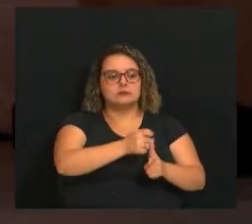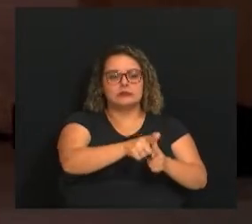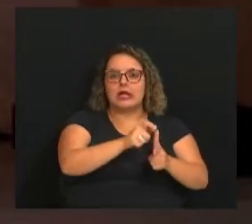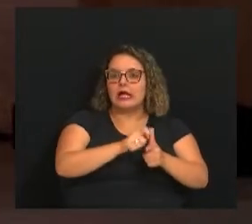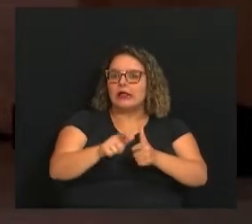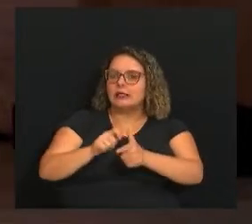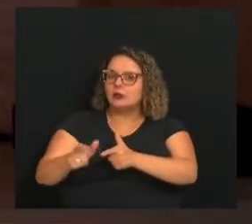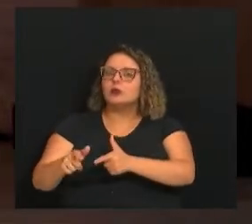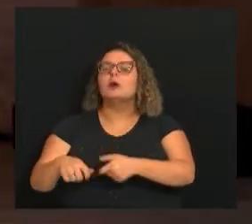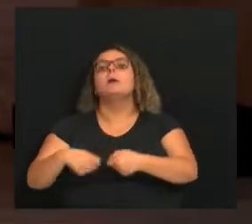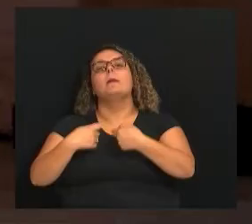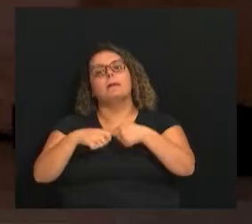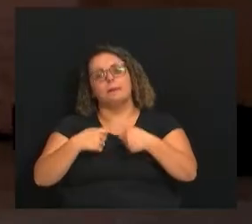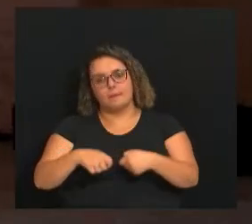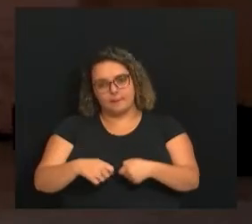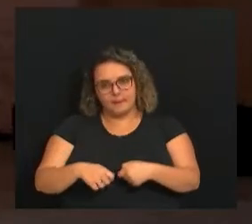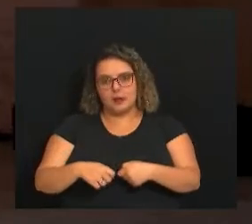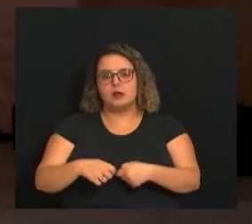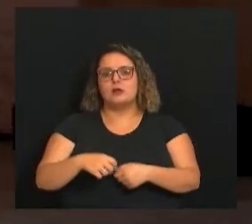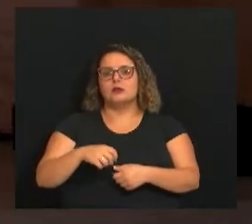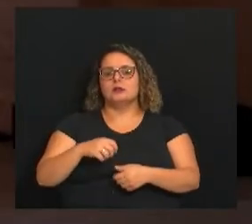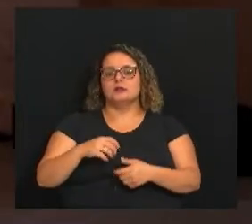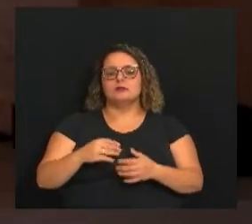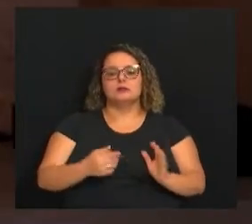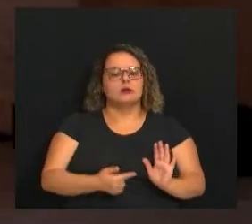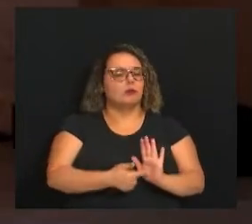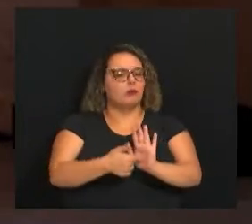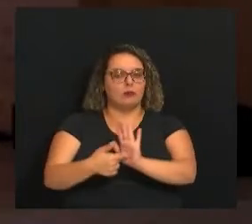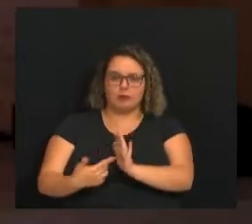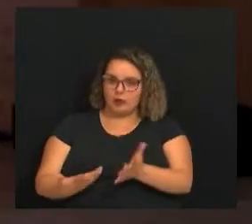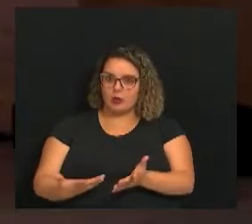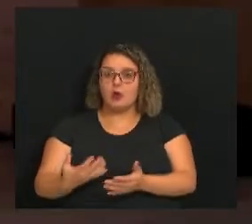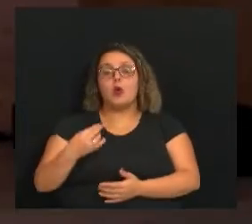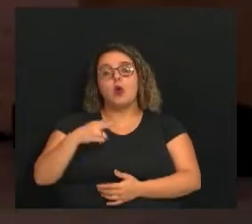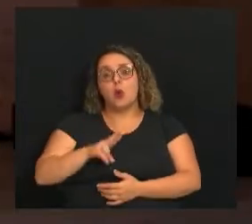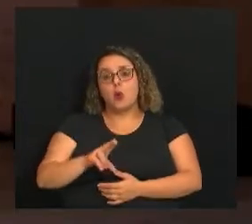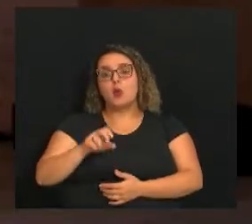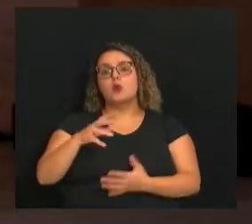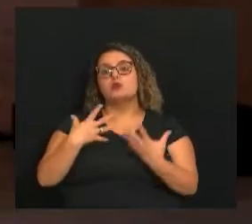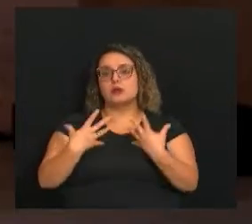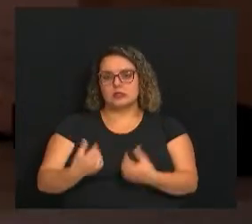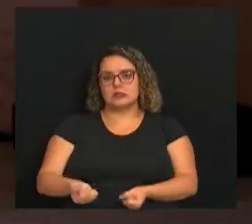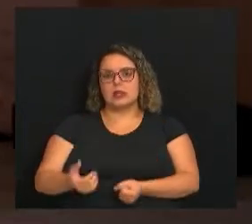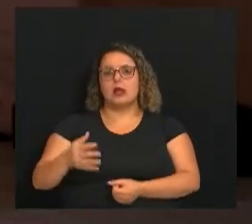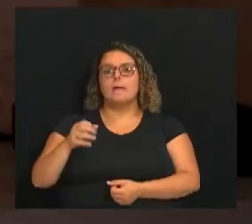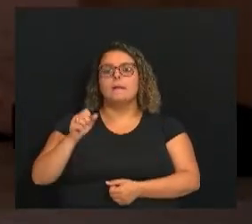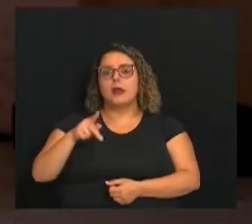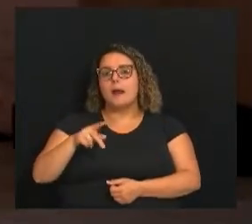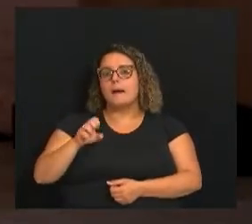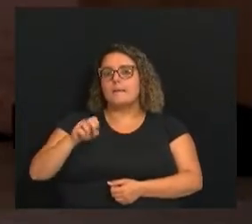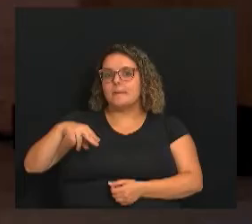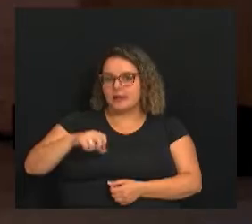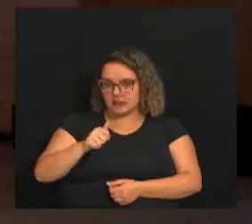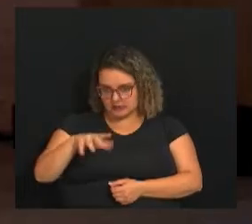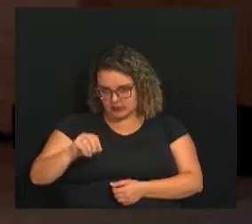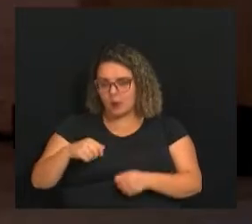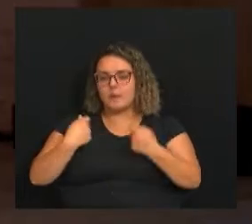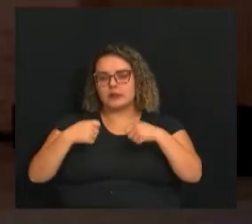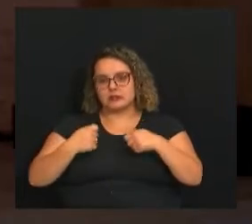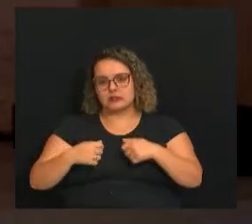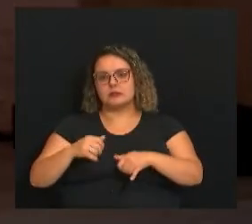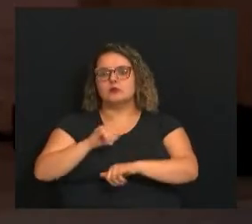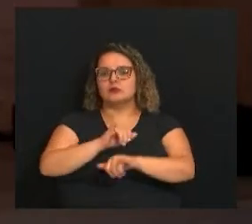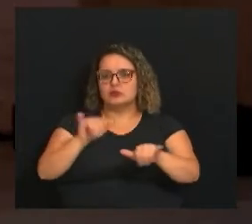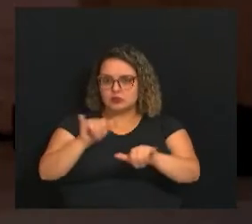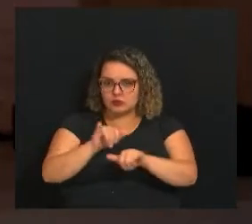dos rendimentos de aluguéis, ou se você recebe pensão, enfim, qualquer renda a gente tem que informar, e então a gente precisa